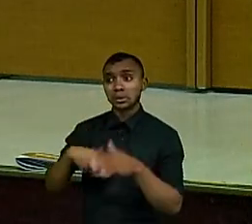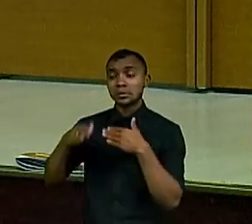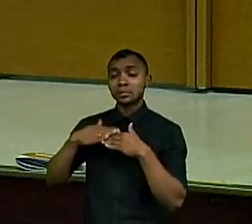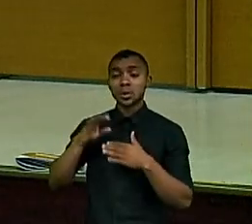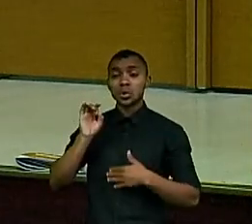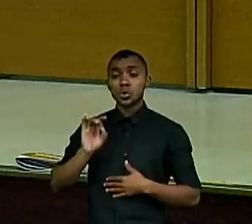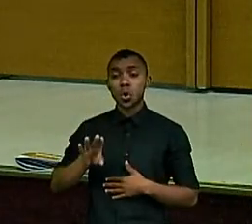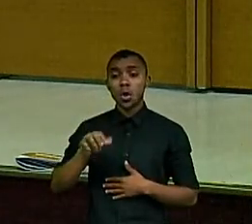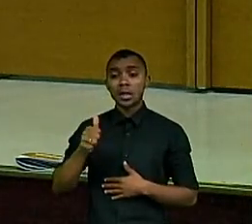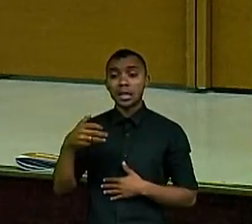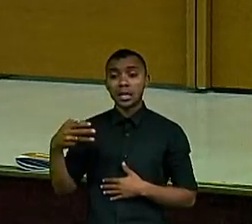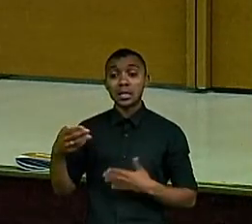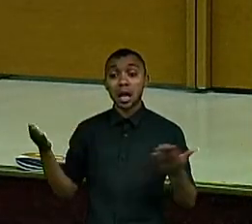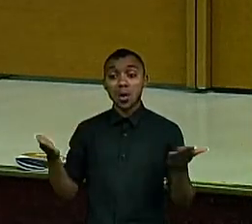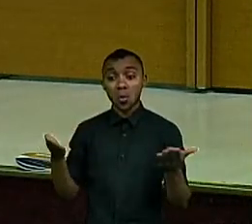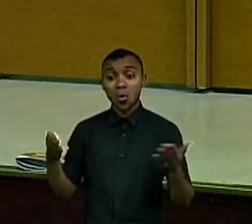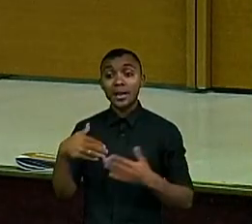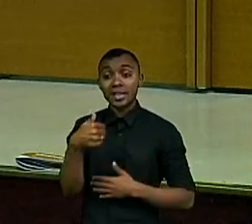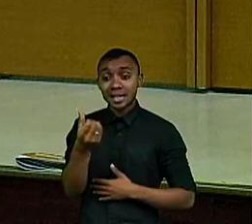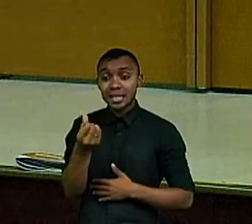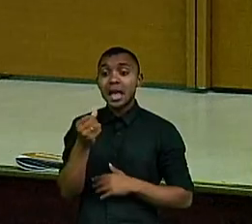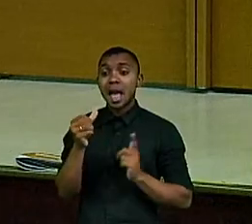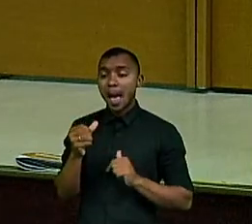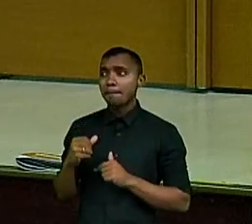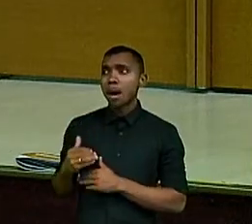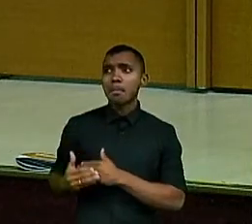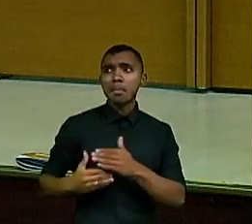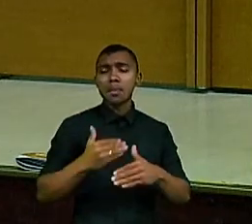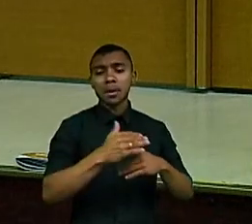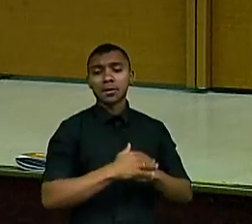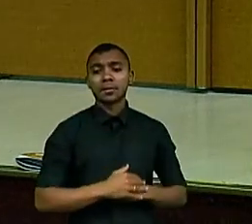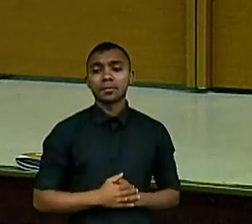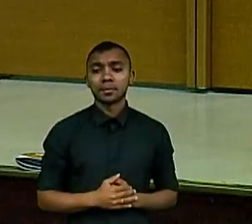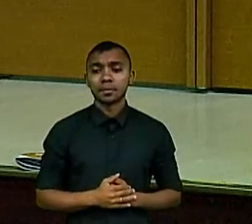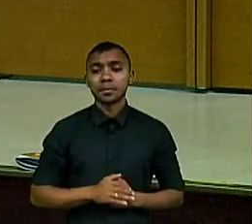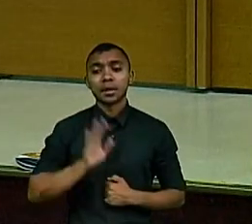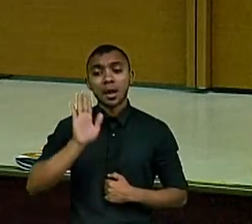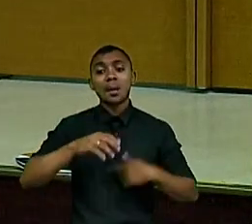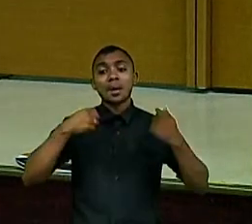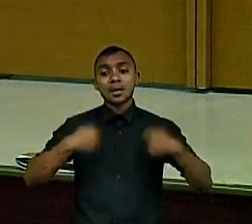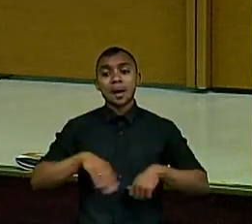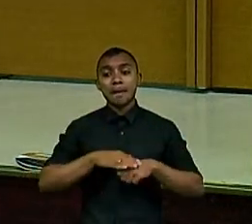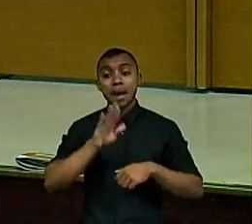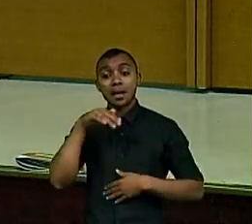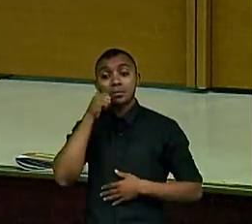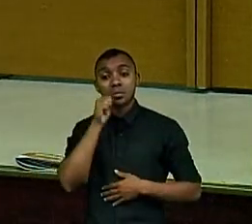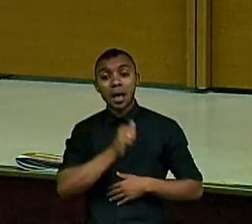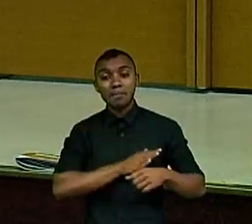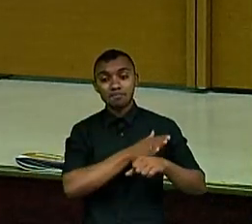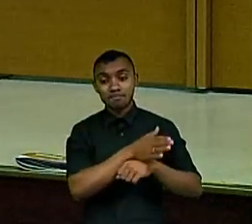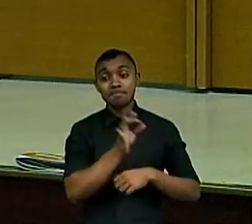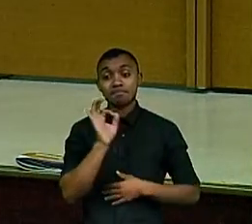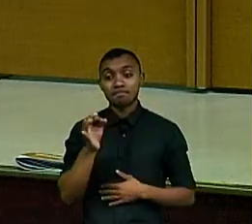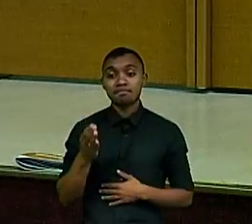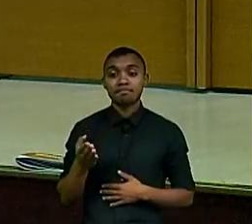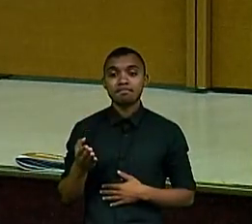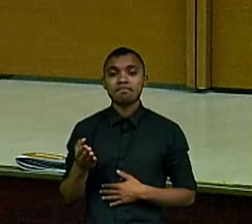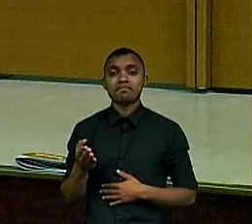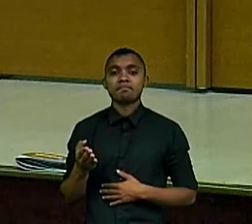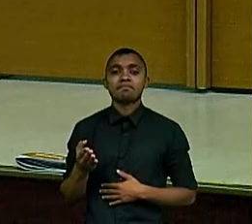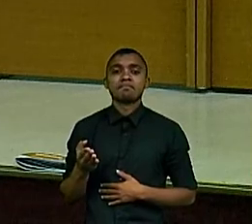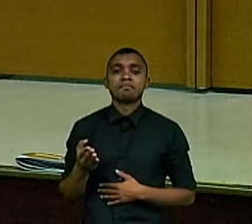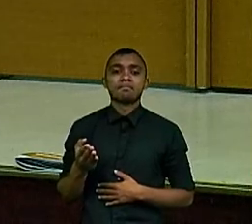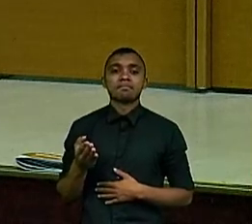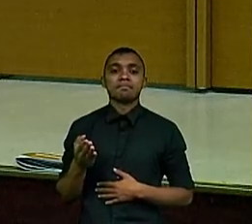agora foi 16 tudo é processo né Mas precisamos de mais participação E aí como não é campanha exaltar uma coisa